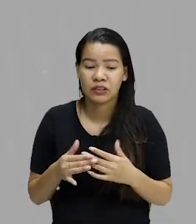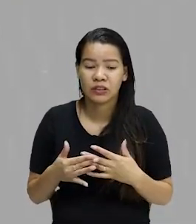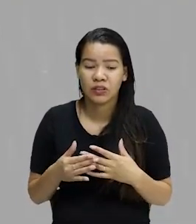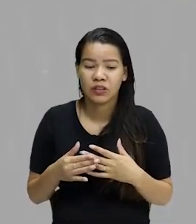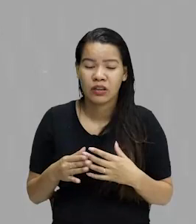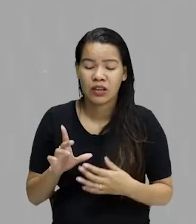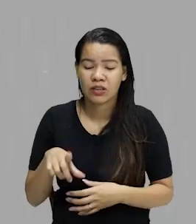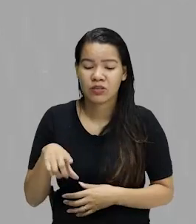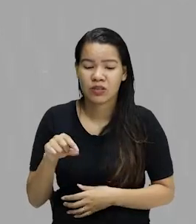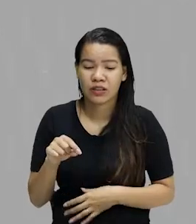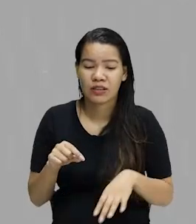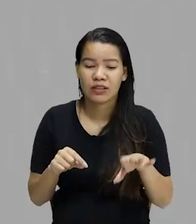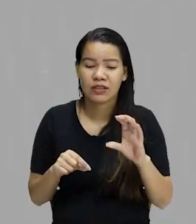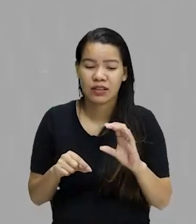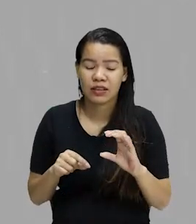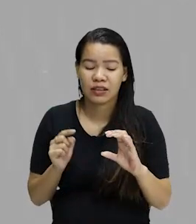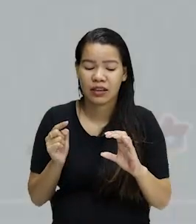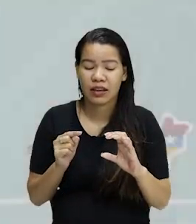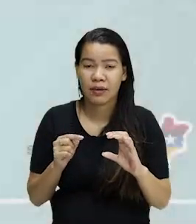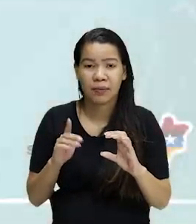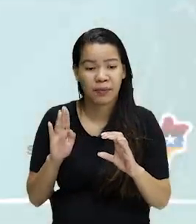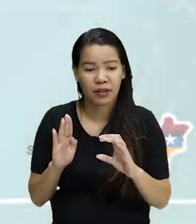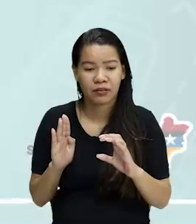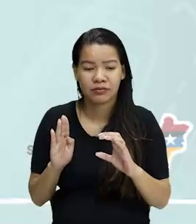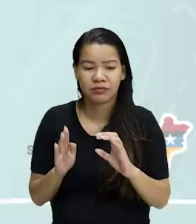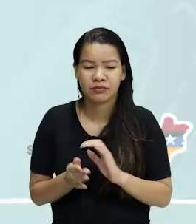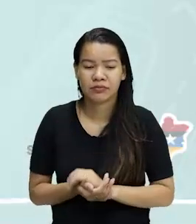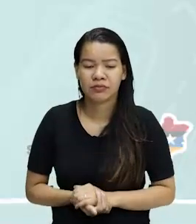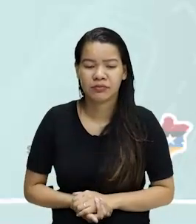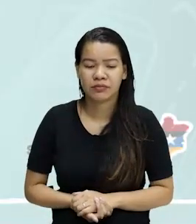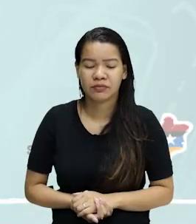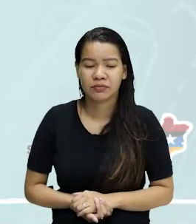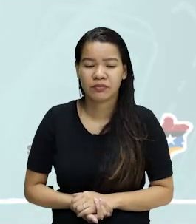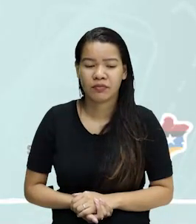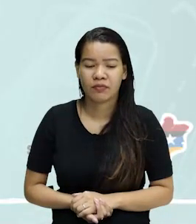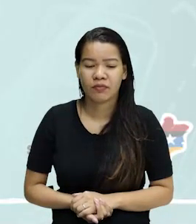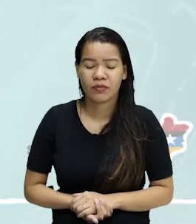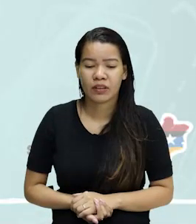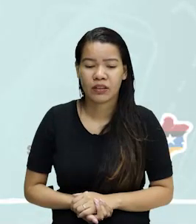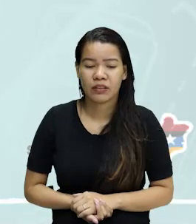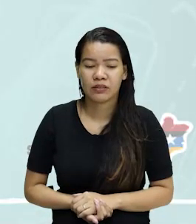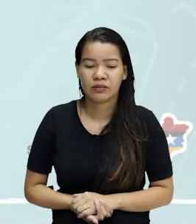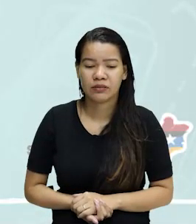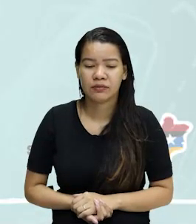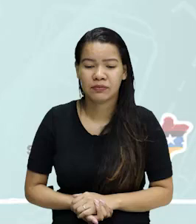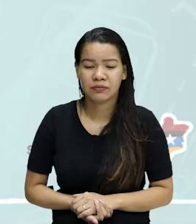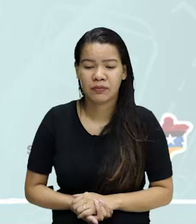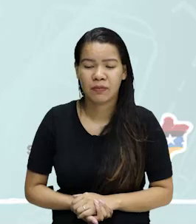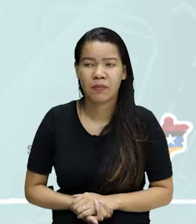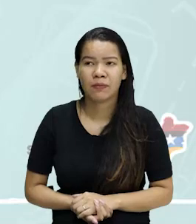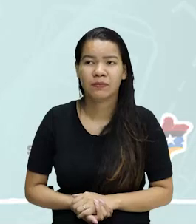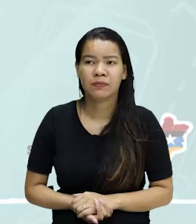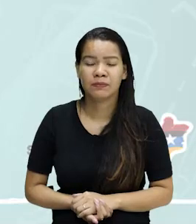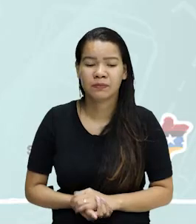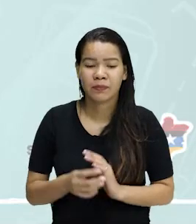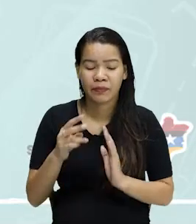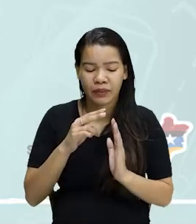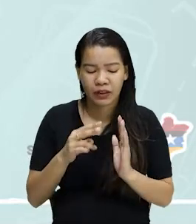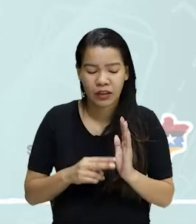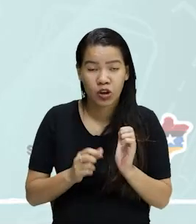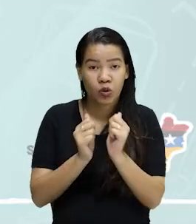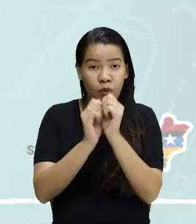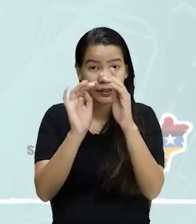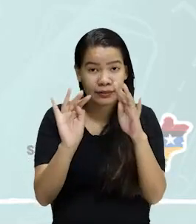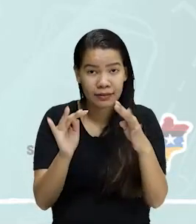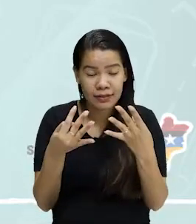Alternativa correta, turminha, letra B. Ó, leia atentamente os rótulos e evite fazer misturas